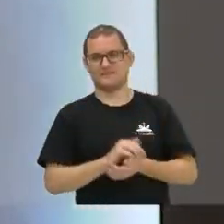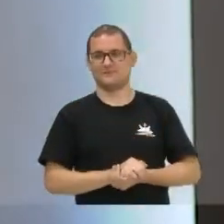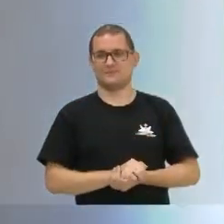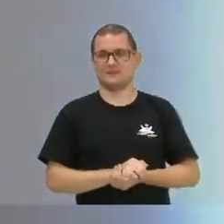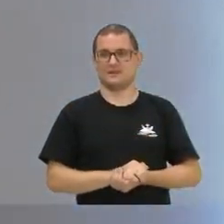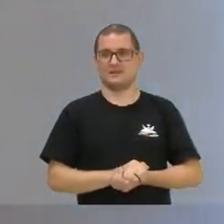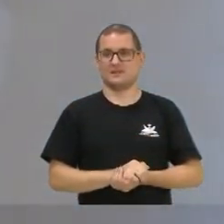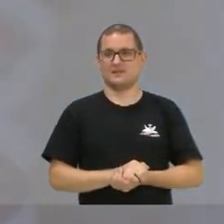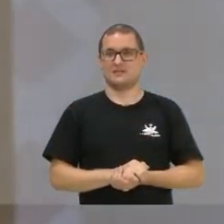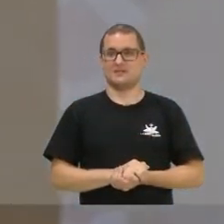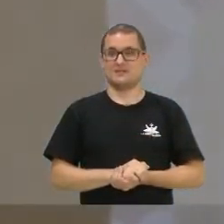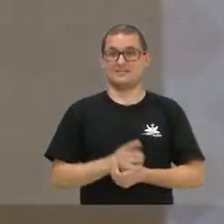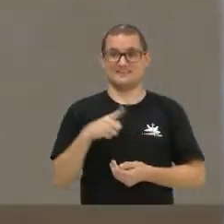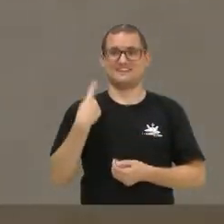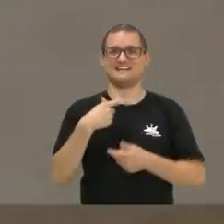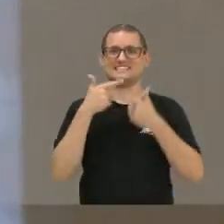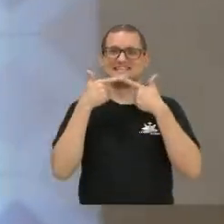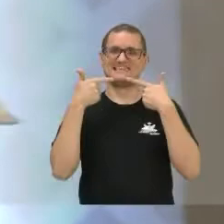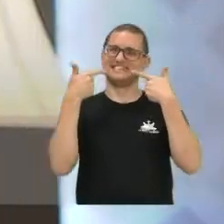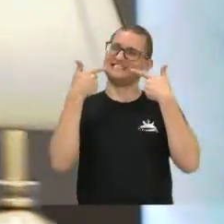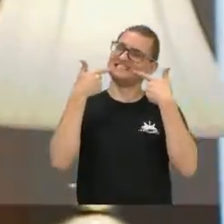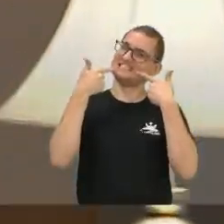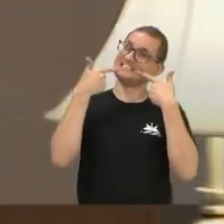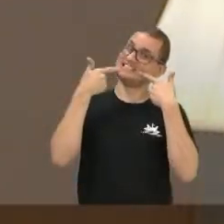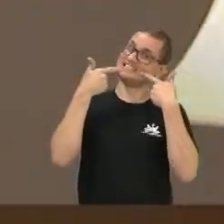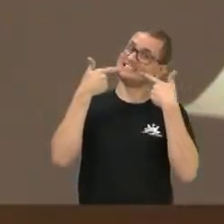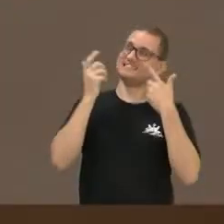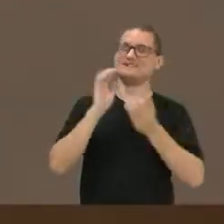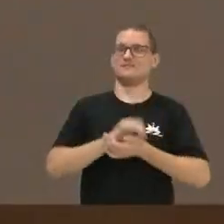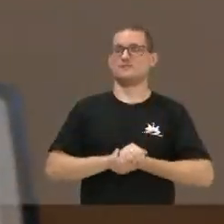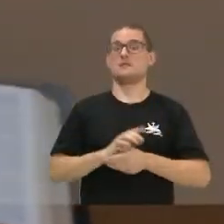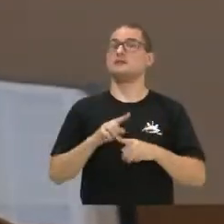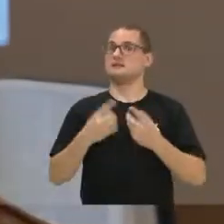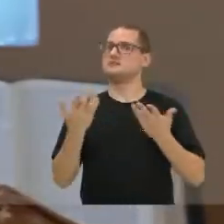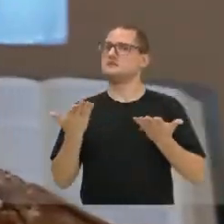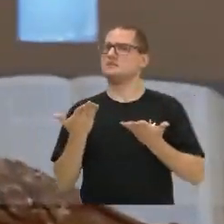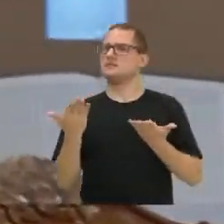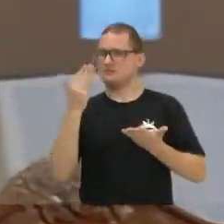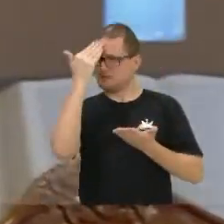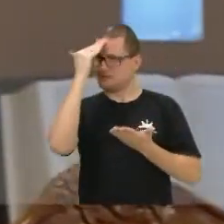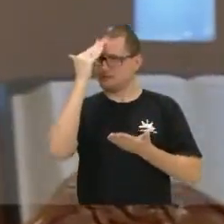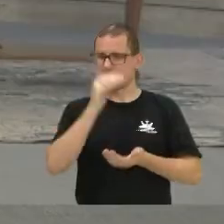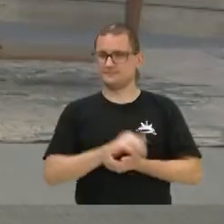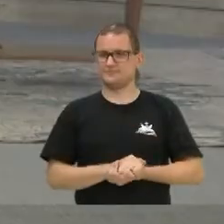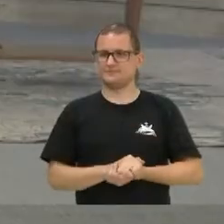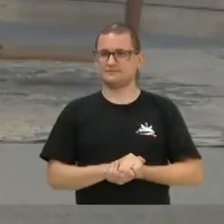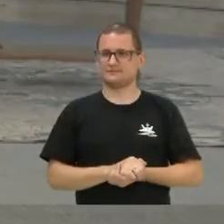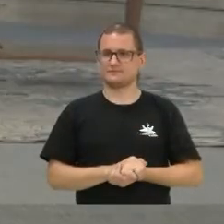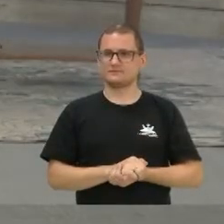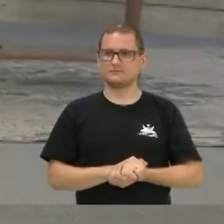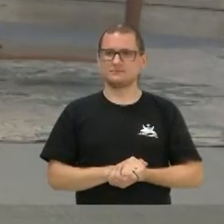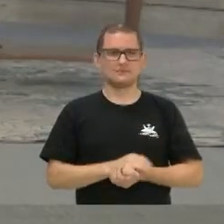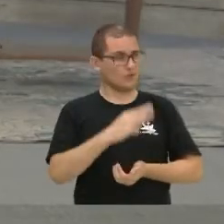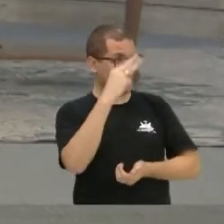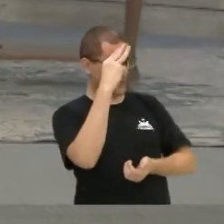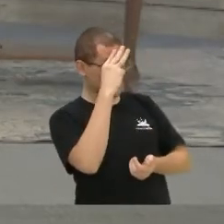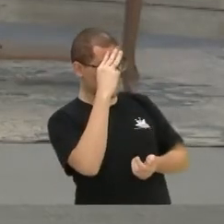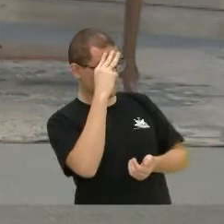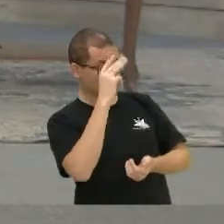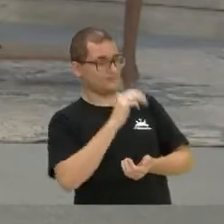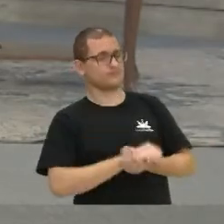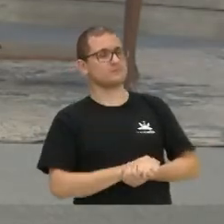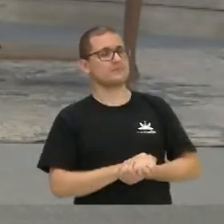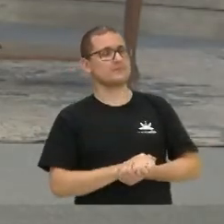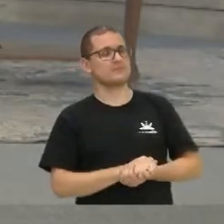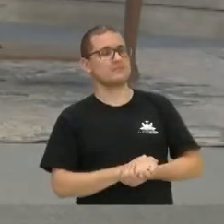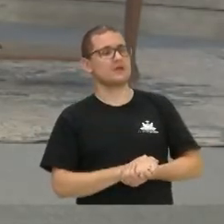então vamos dar um sorrisinho mas vamos lá a menina um william